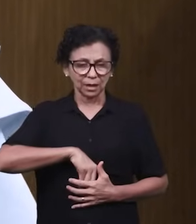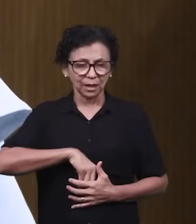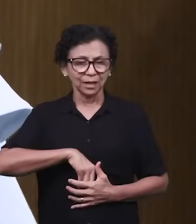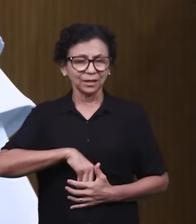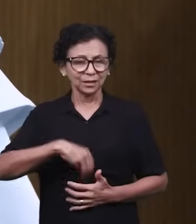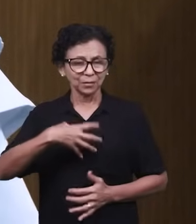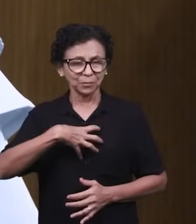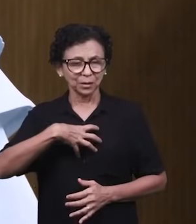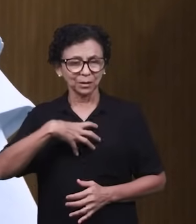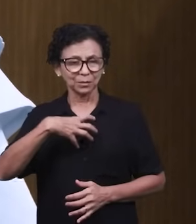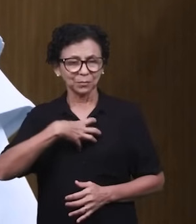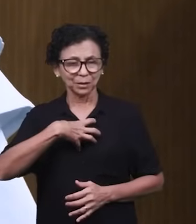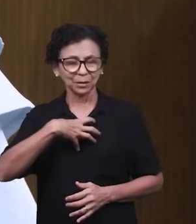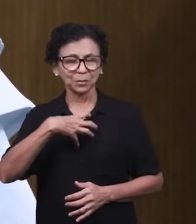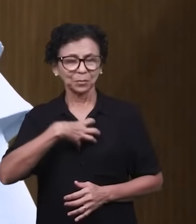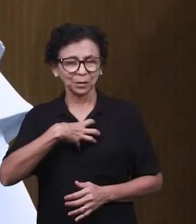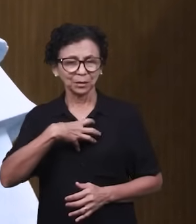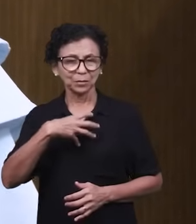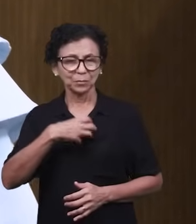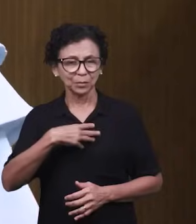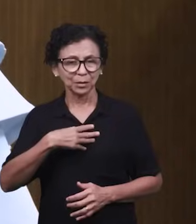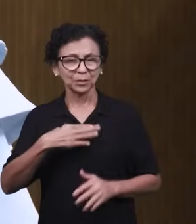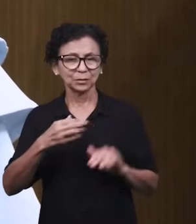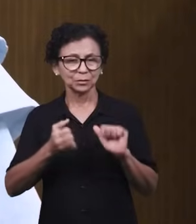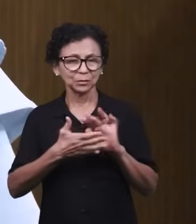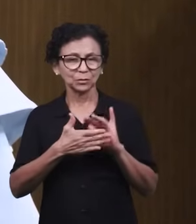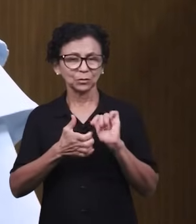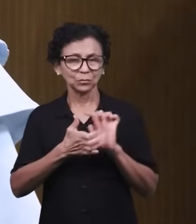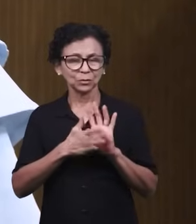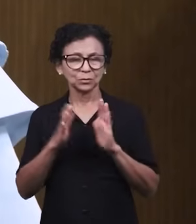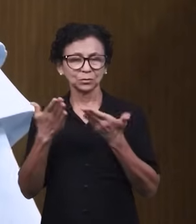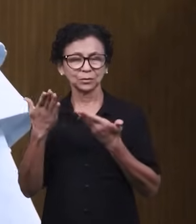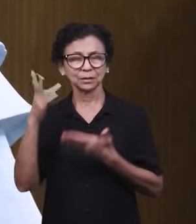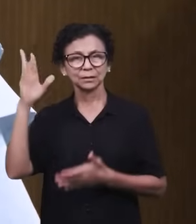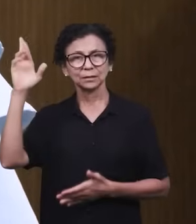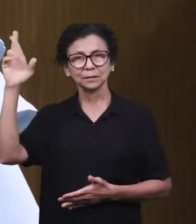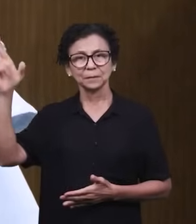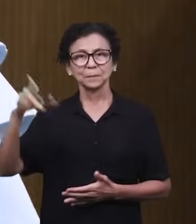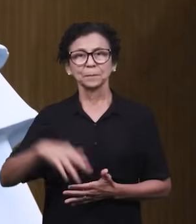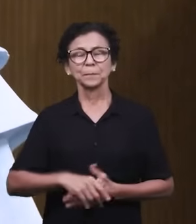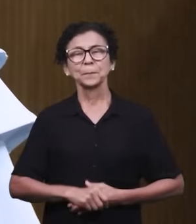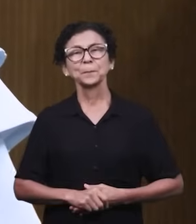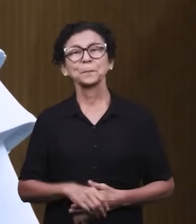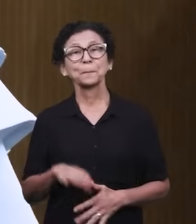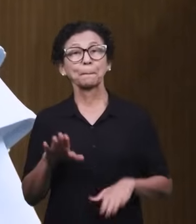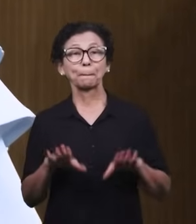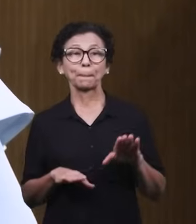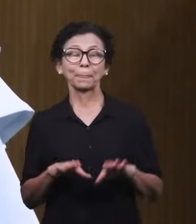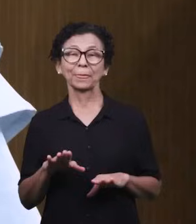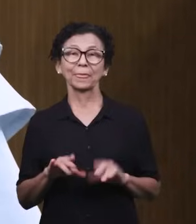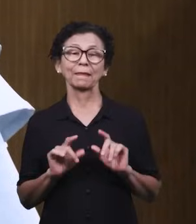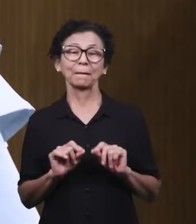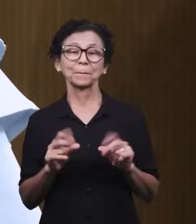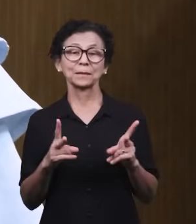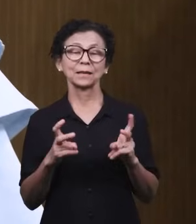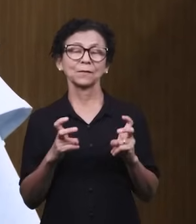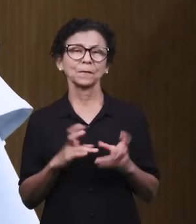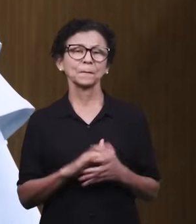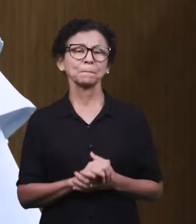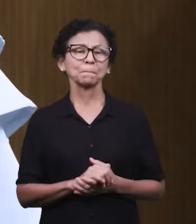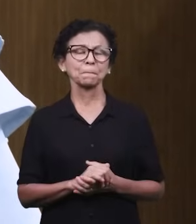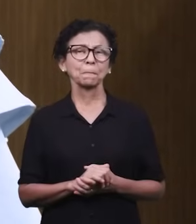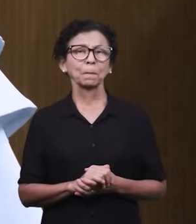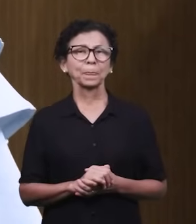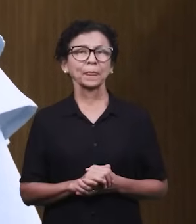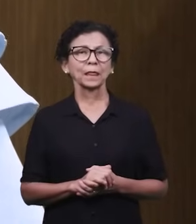à música, né? Uma música de louvor ao Senhor. Então, às vezes, nós temos que ficar atentos. Às vezes, a